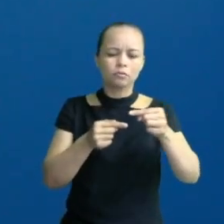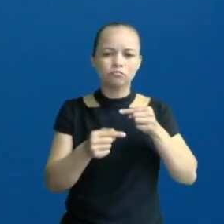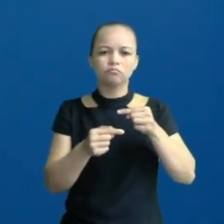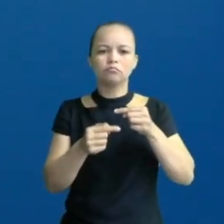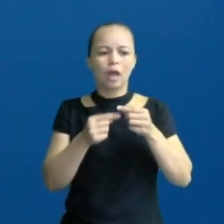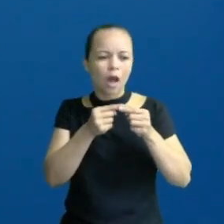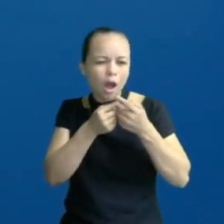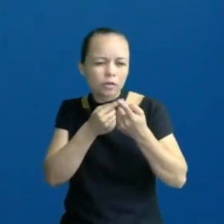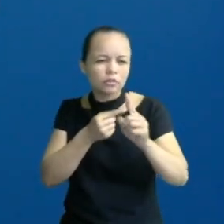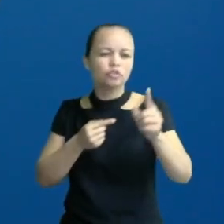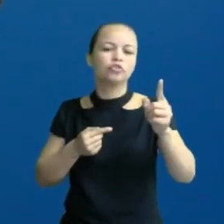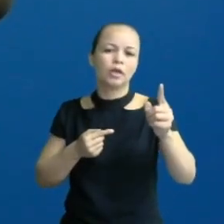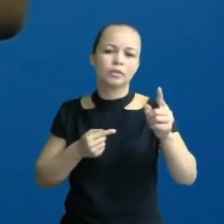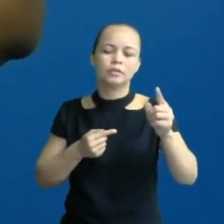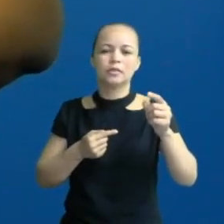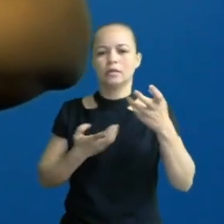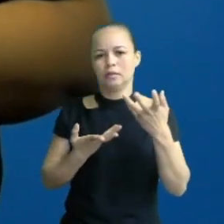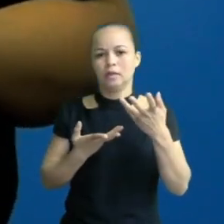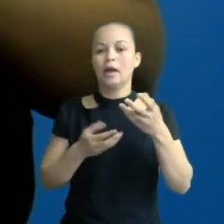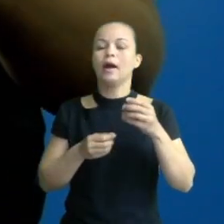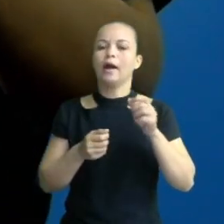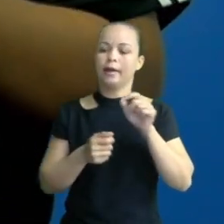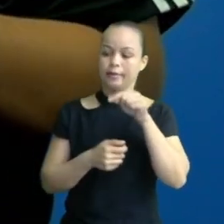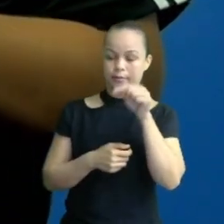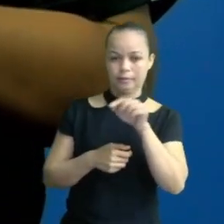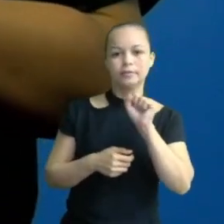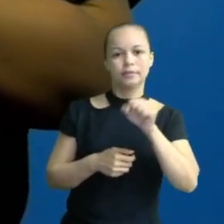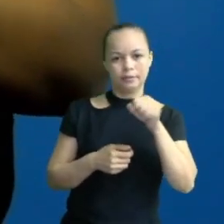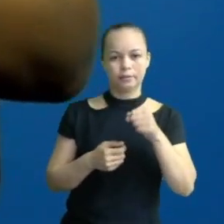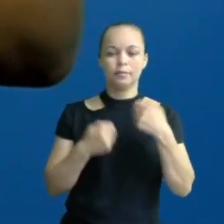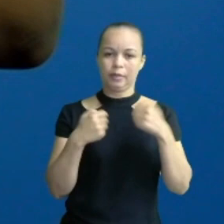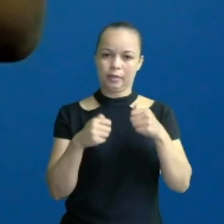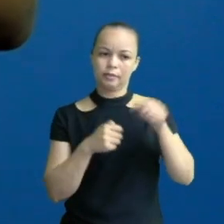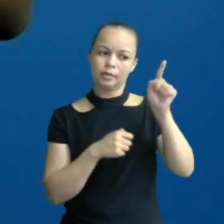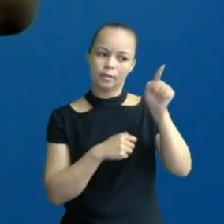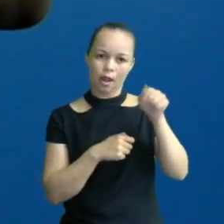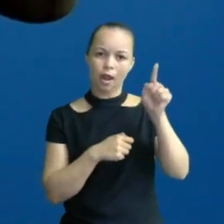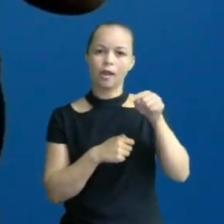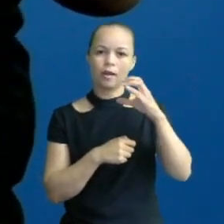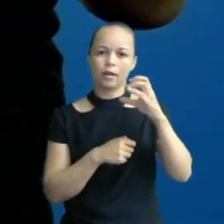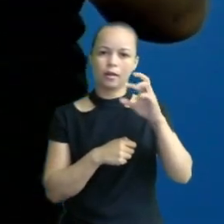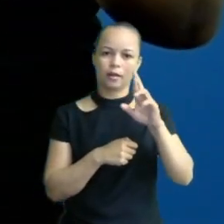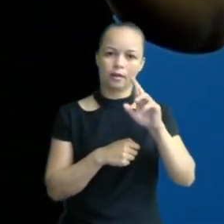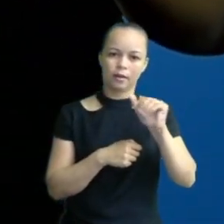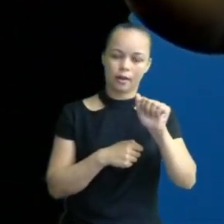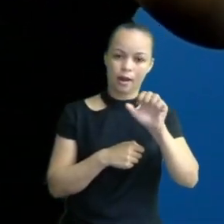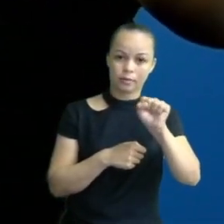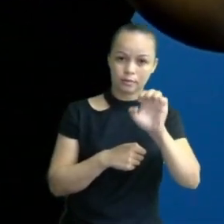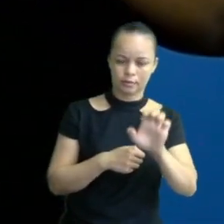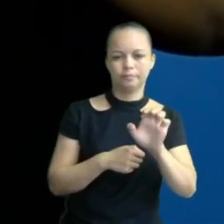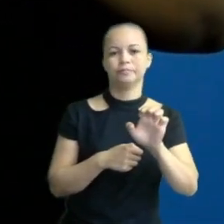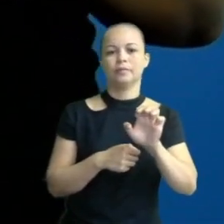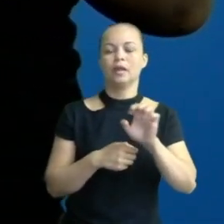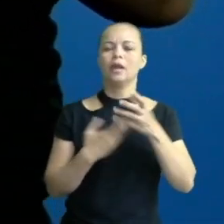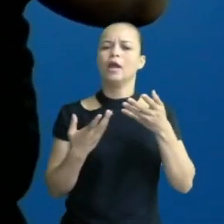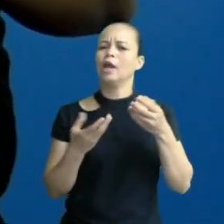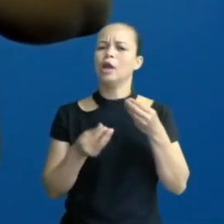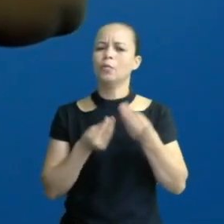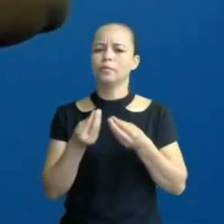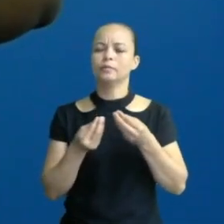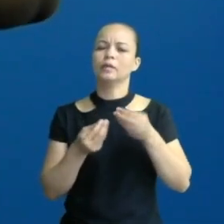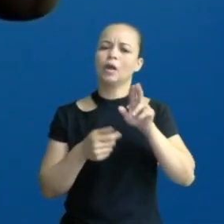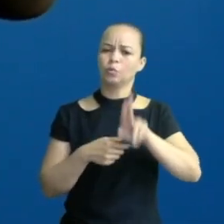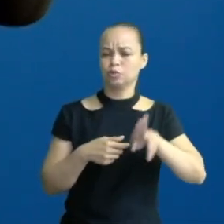caso, será acrescido o sinal de crase. Tá bom, gente? Essa é uma exceçãozinha que a gente